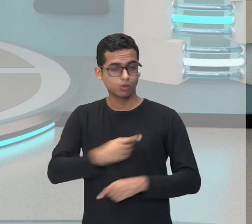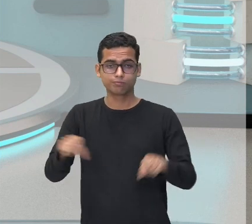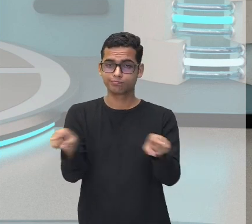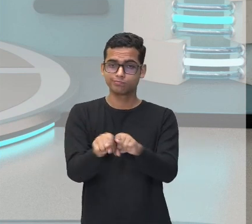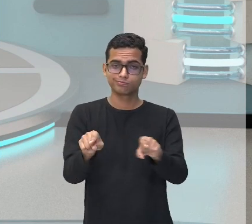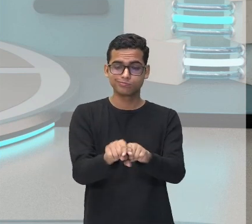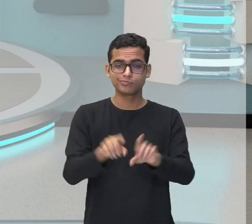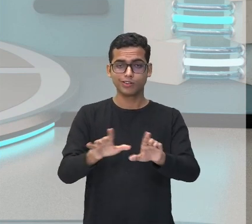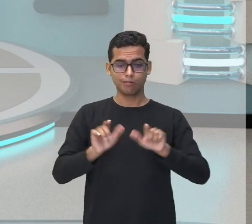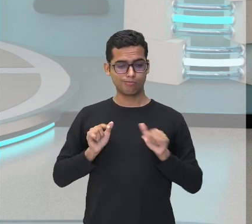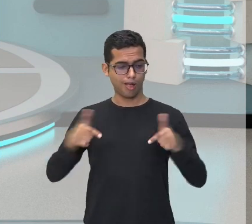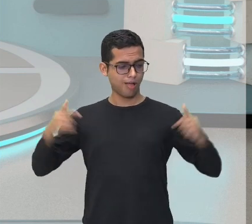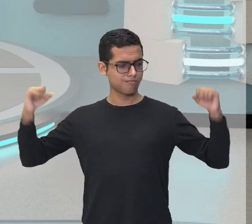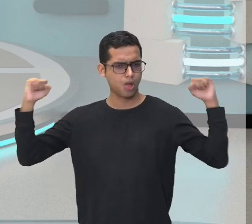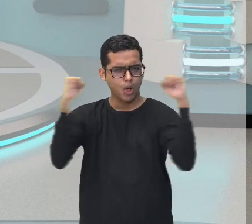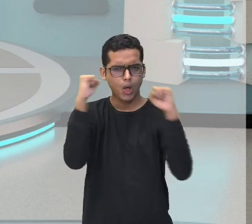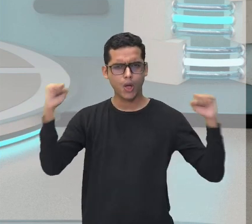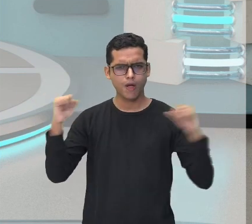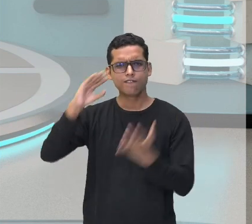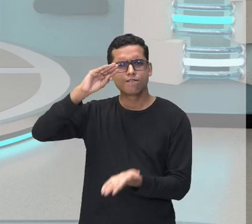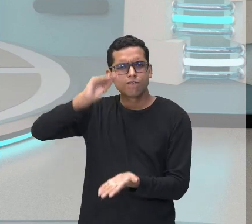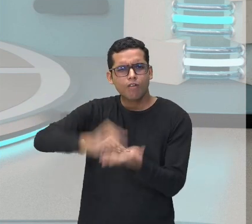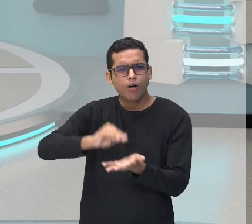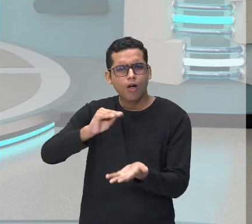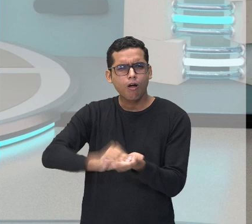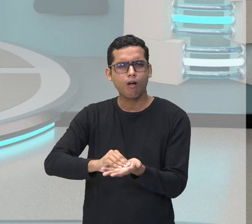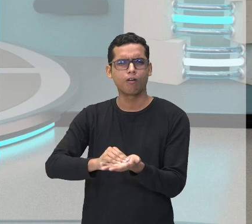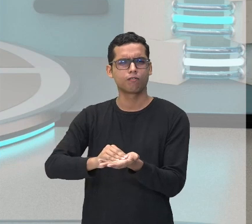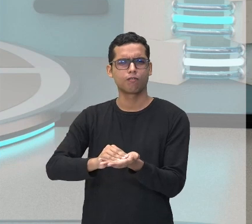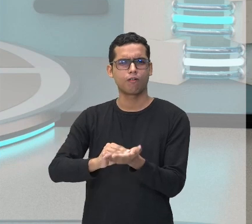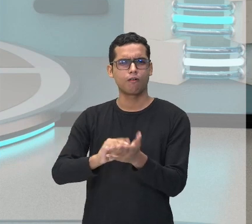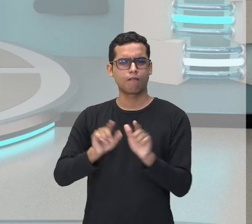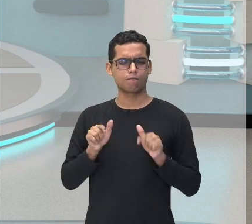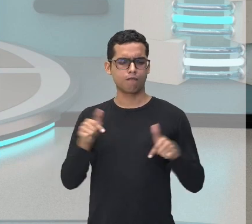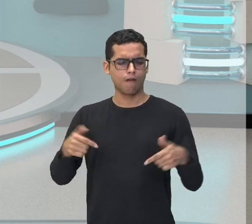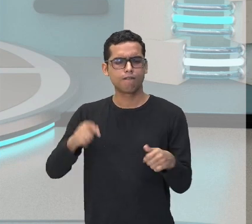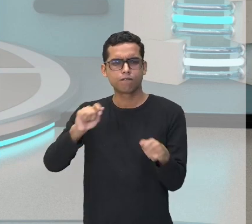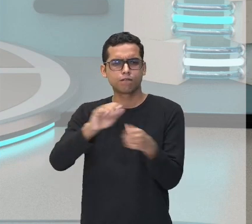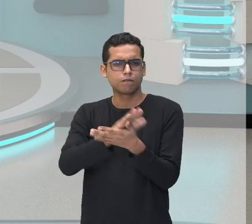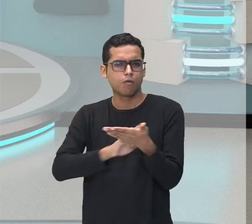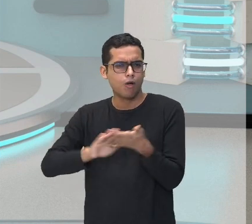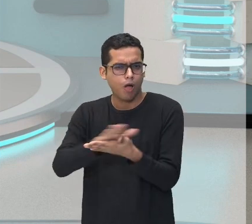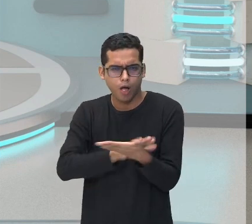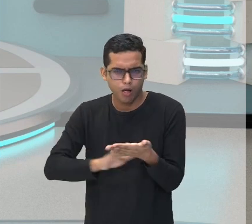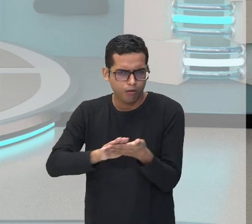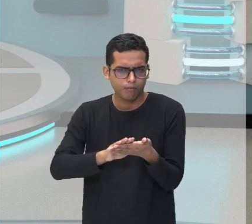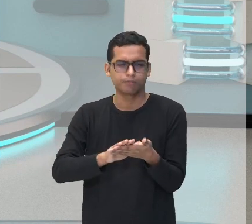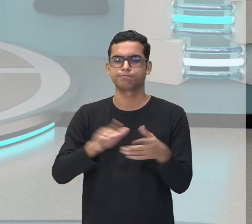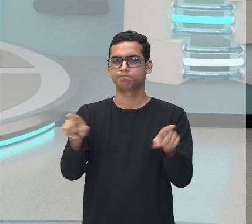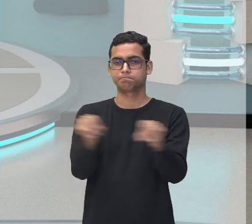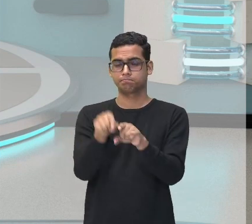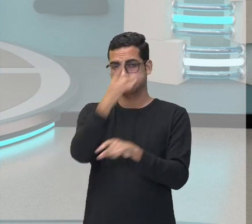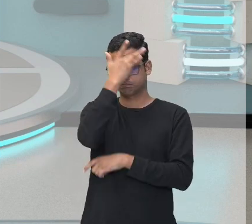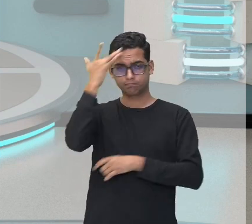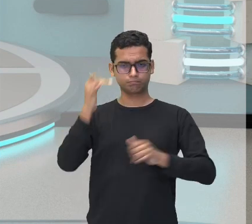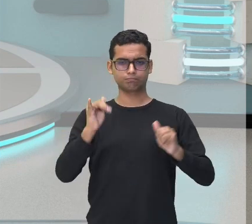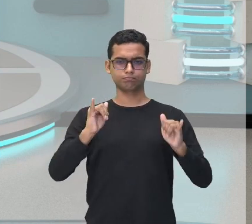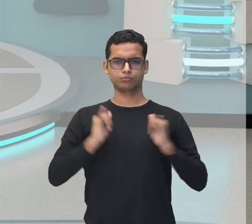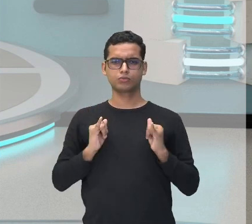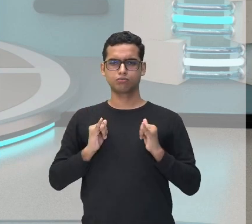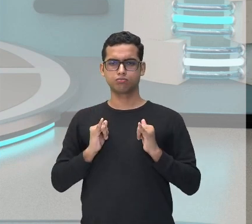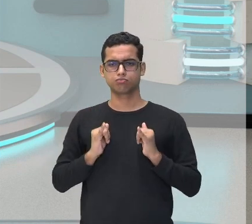dela, né, pessoas sedentárias, né, que estão relacionadas ao sedentarismo, como vocês vão